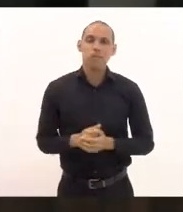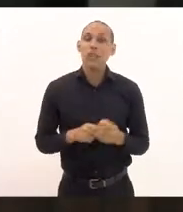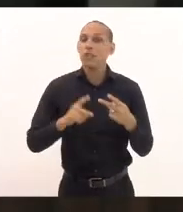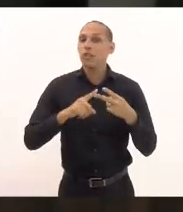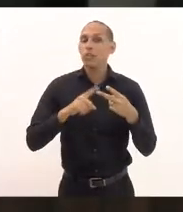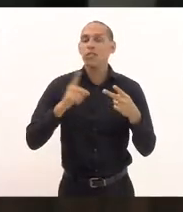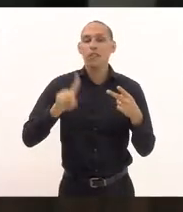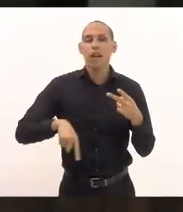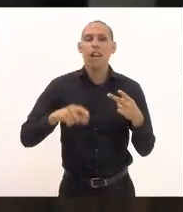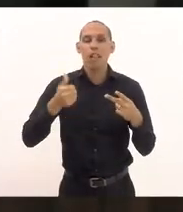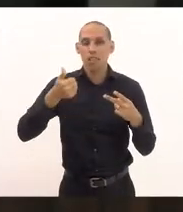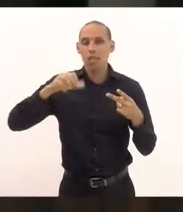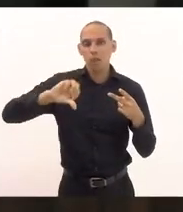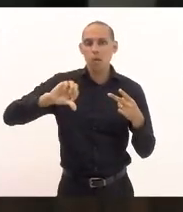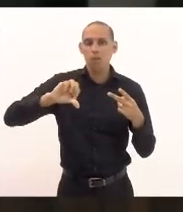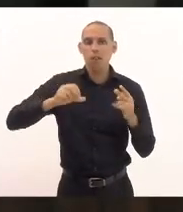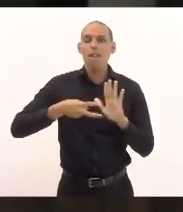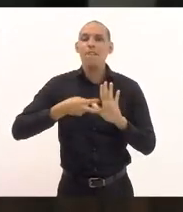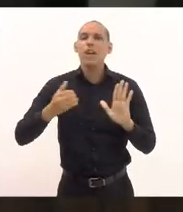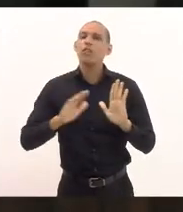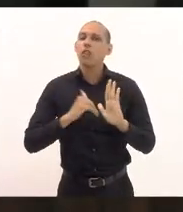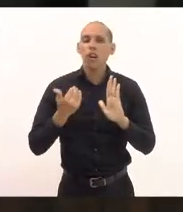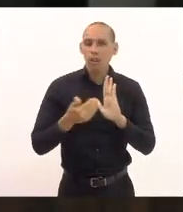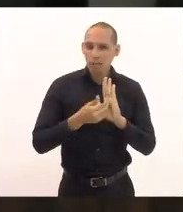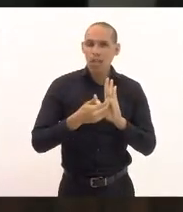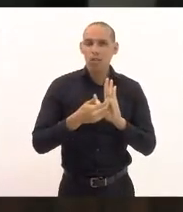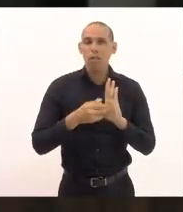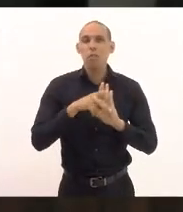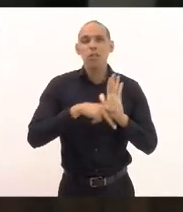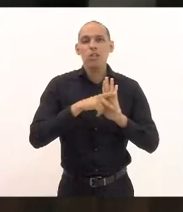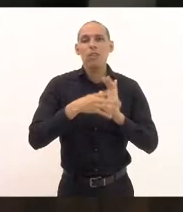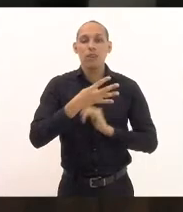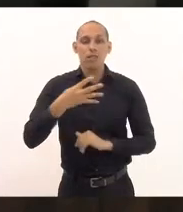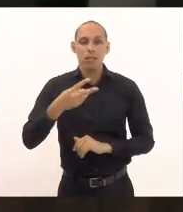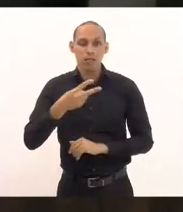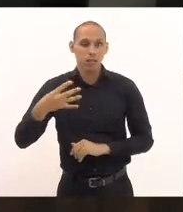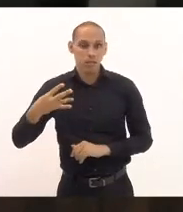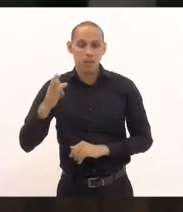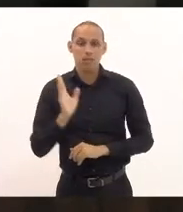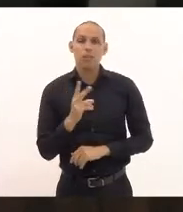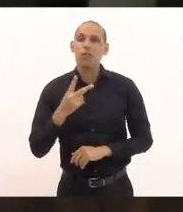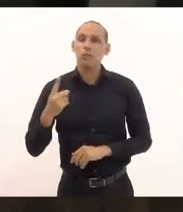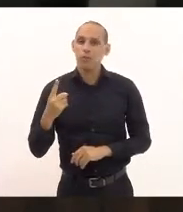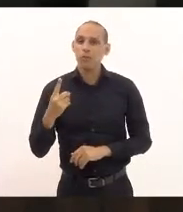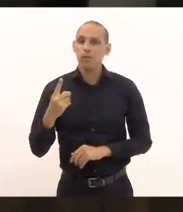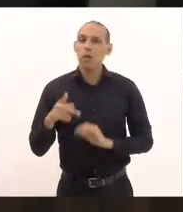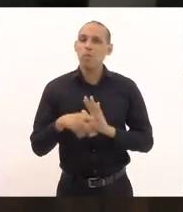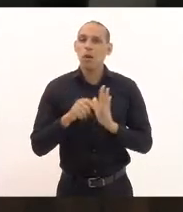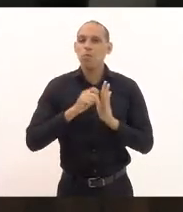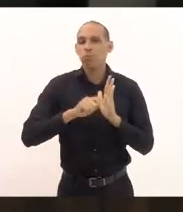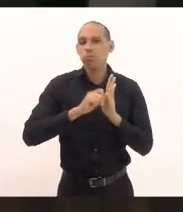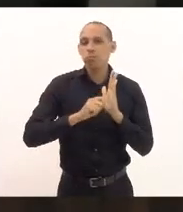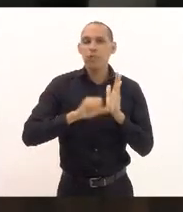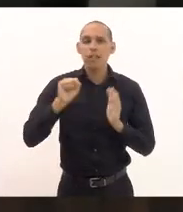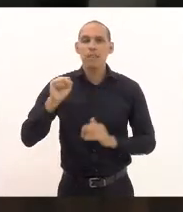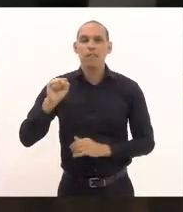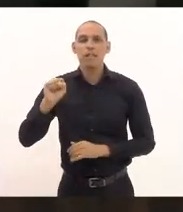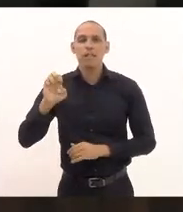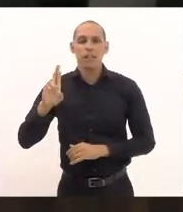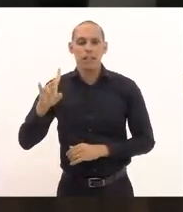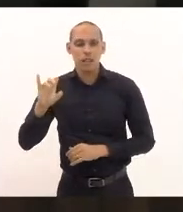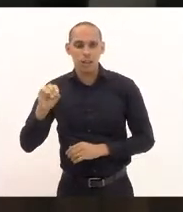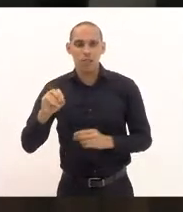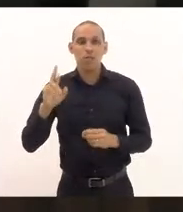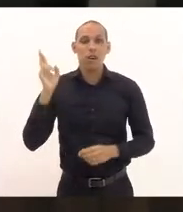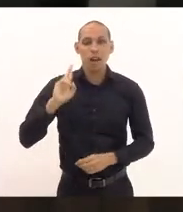é o 19º, que é o veto total aposto ao projeto de lei 44-24-21, de autoria dos deputados Sérgio Fernandes, Marta Rocha,